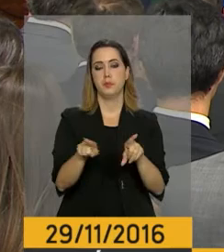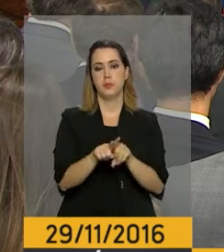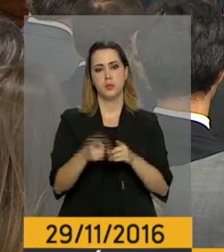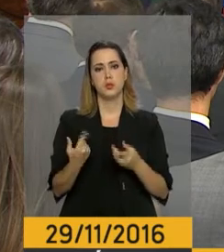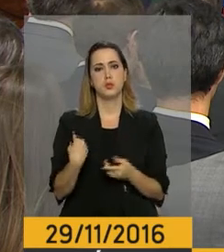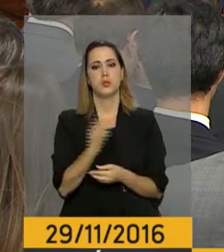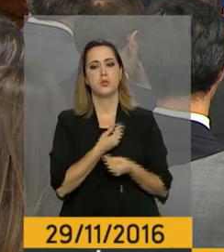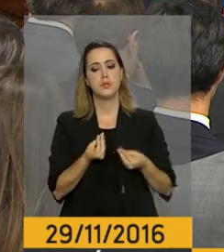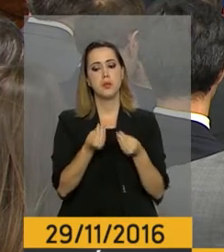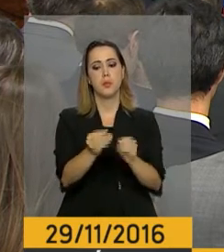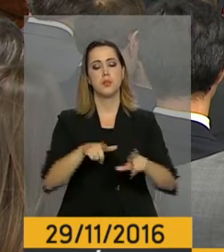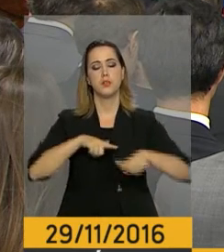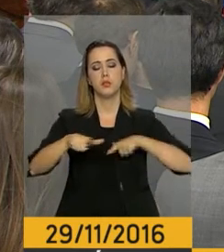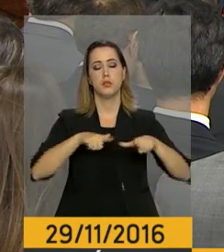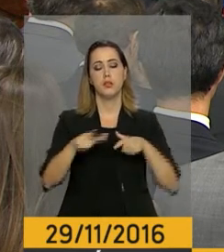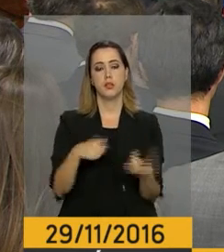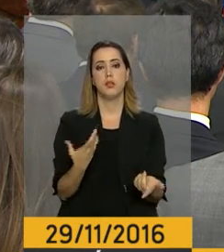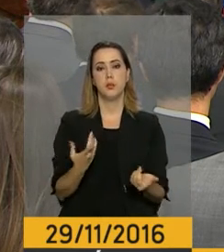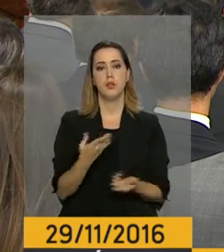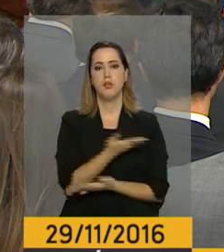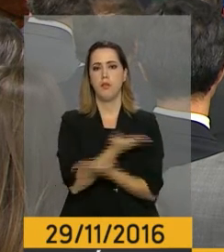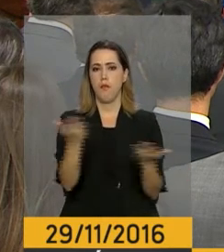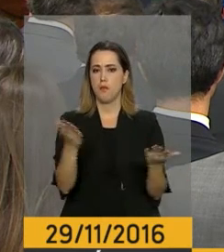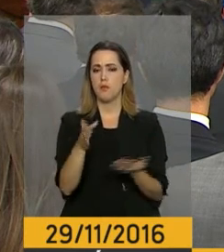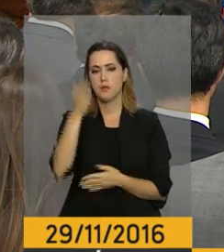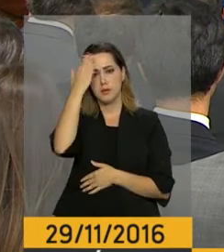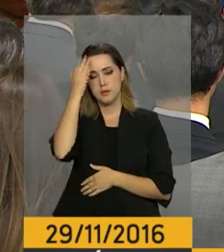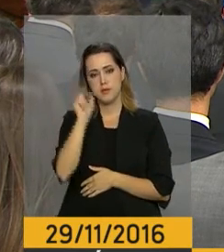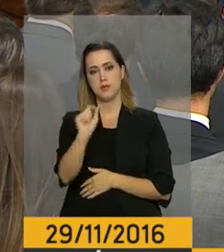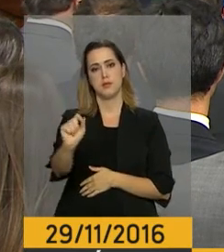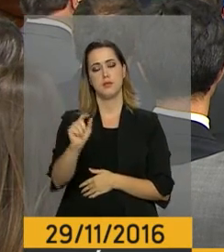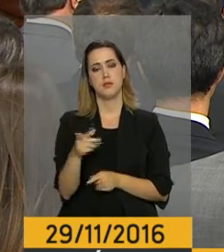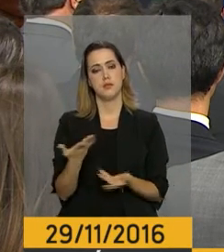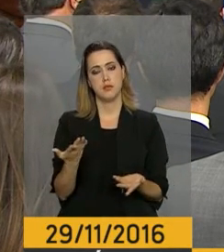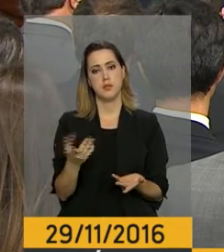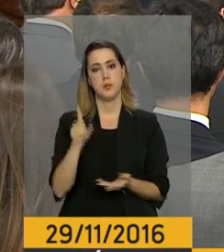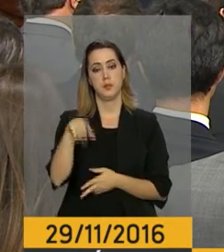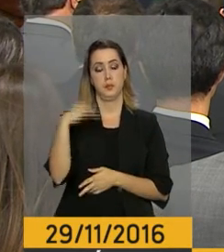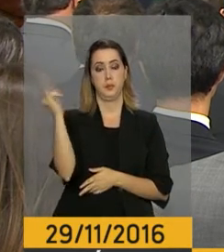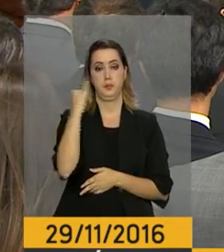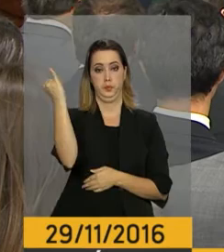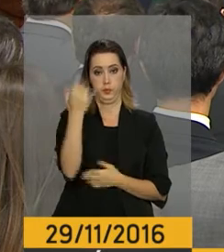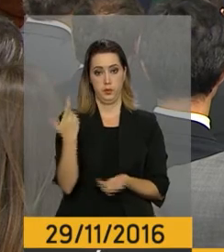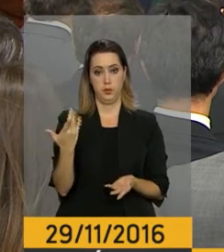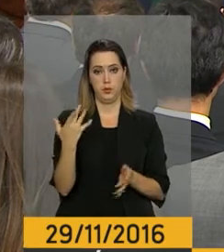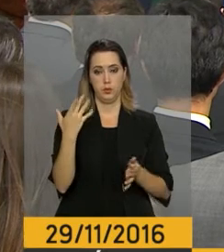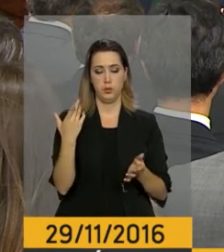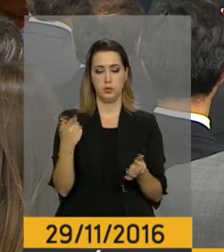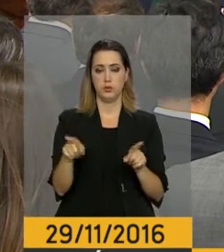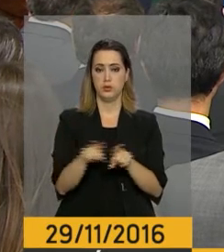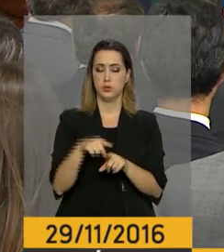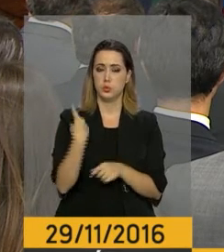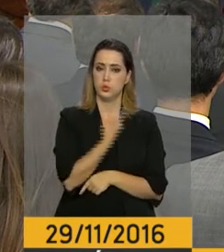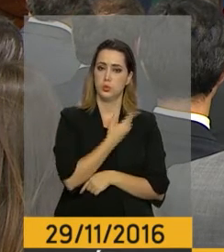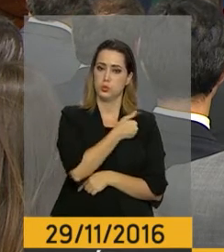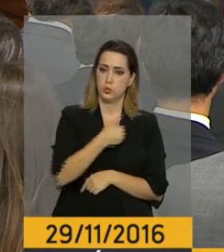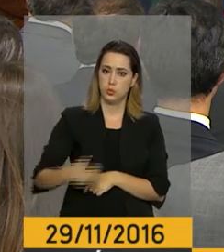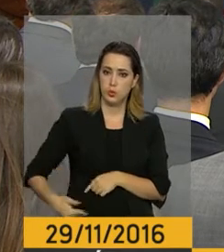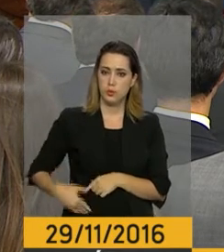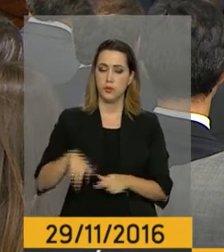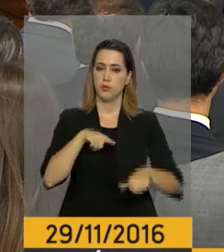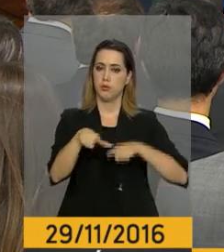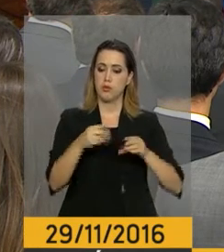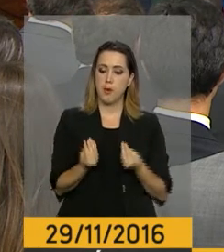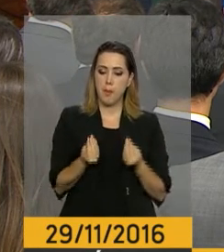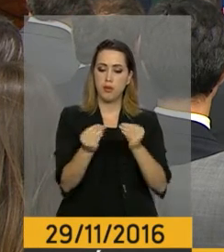é um dos pontos fundamentais essenciais e até justificadores do nosso governo ao mesmo tempo